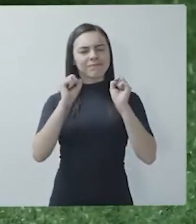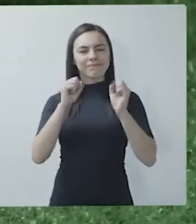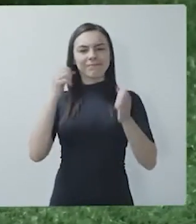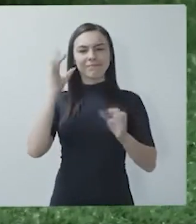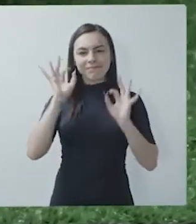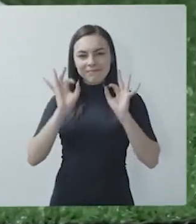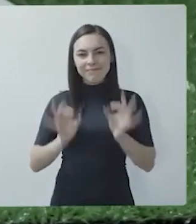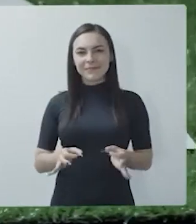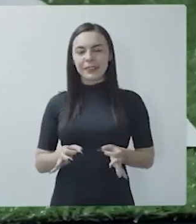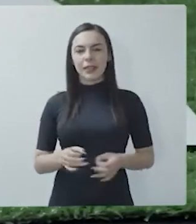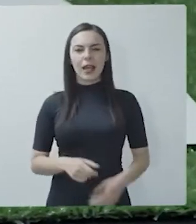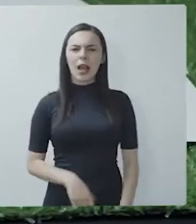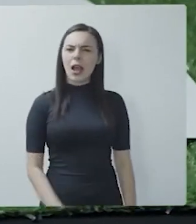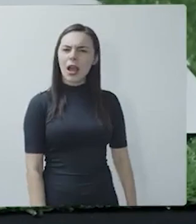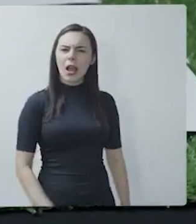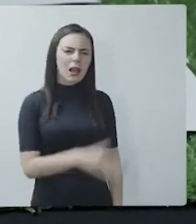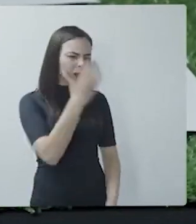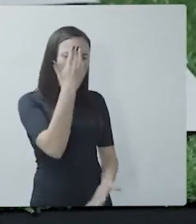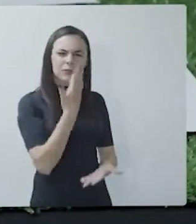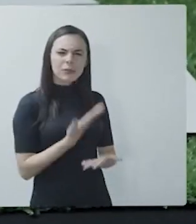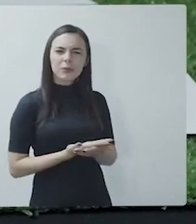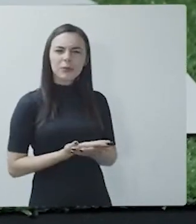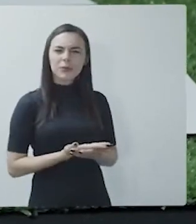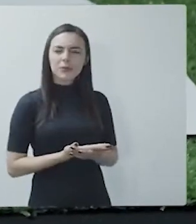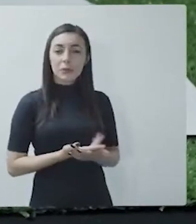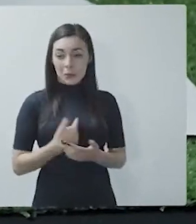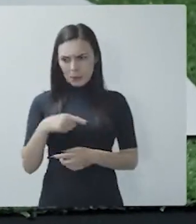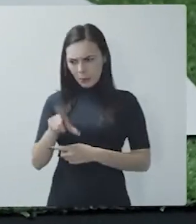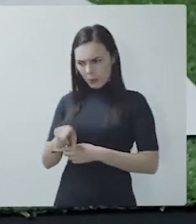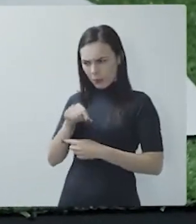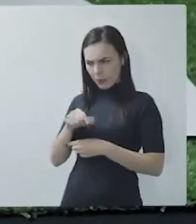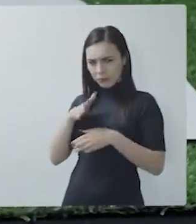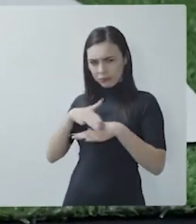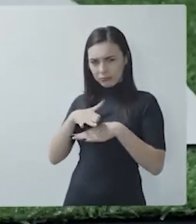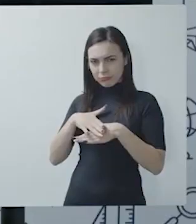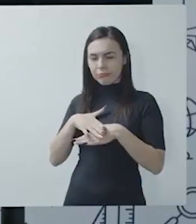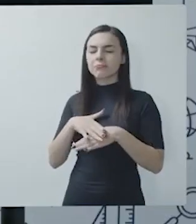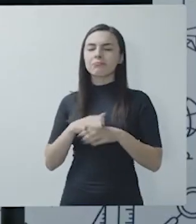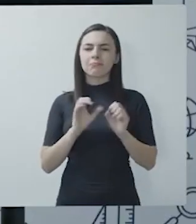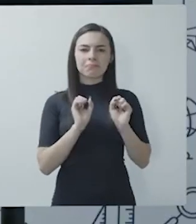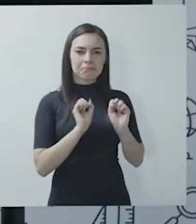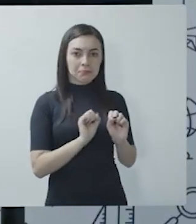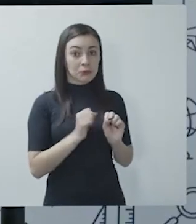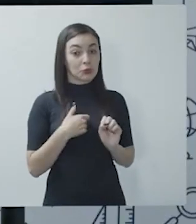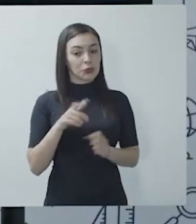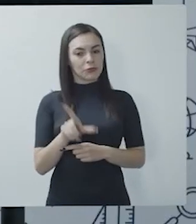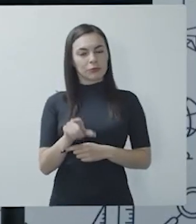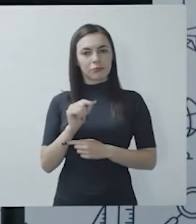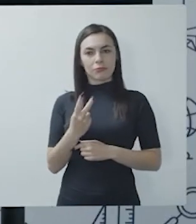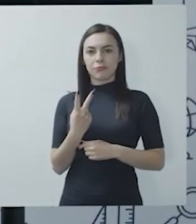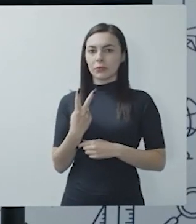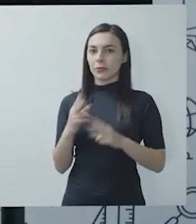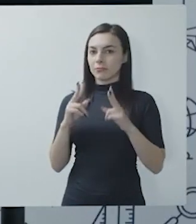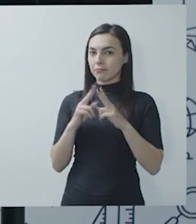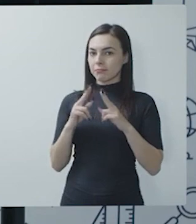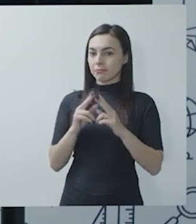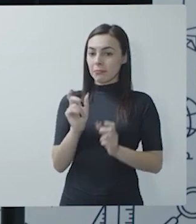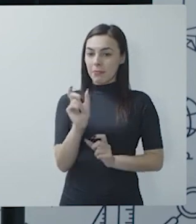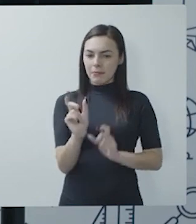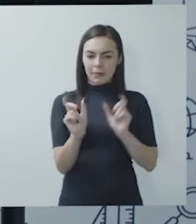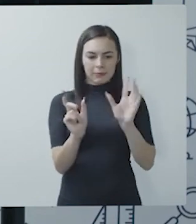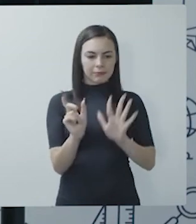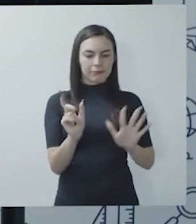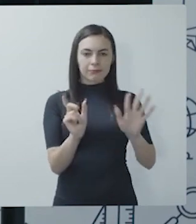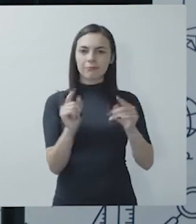Acertei! Ai, não acredito. Então, posso pegar ela pra mim? Pode. Já ganhei uma palavra e